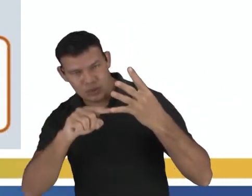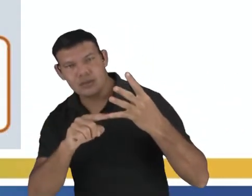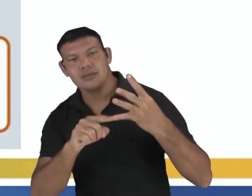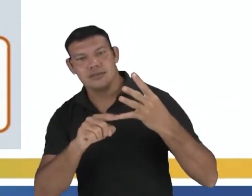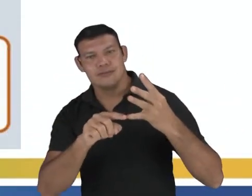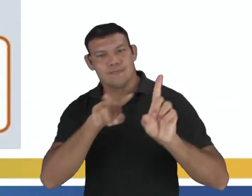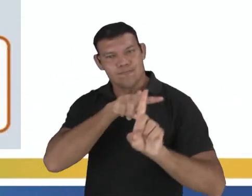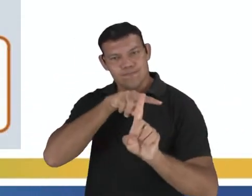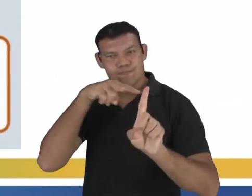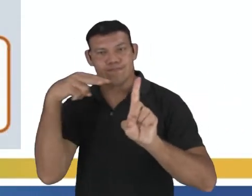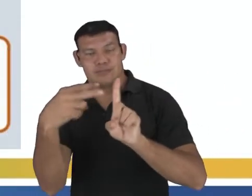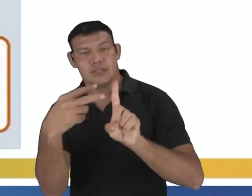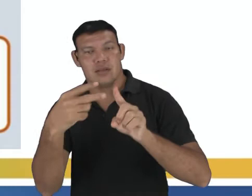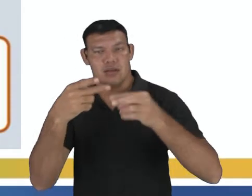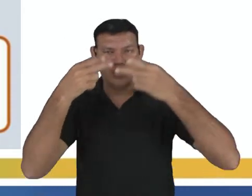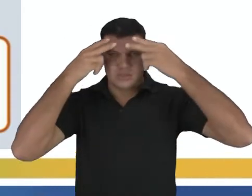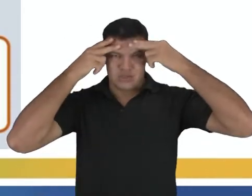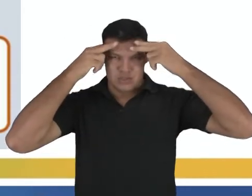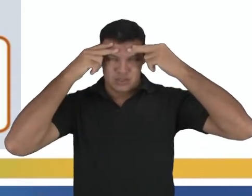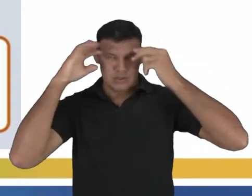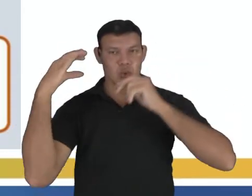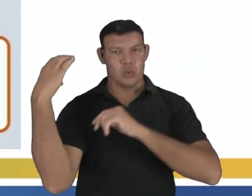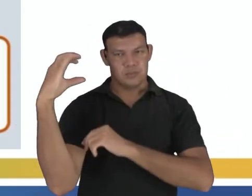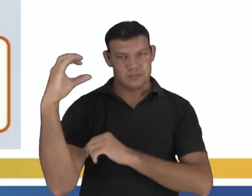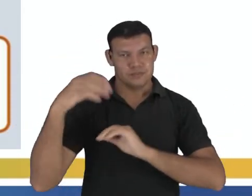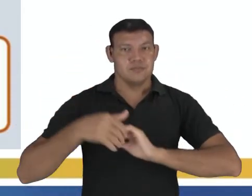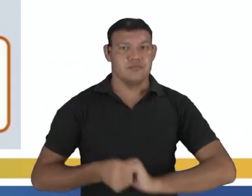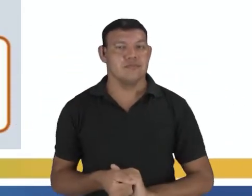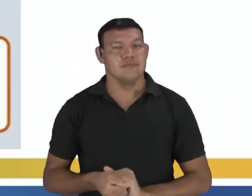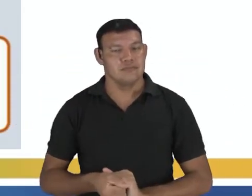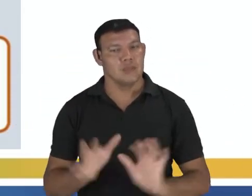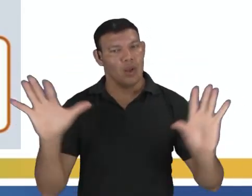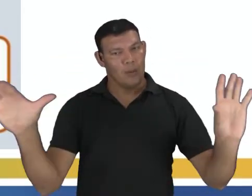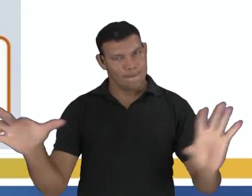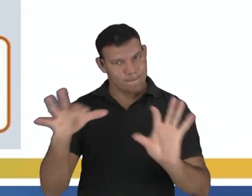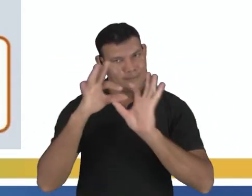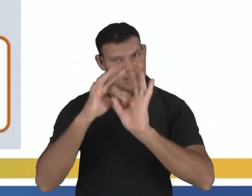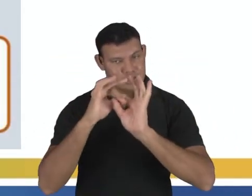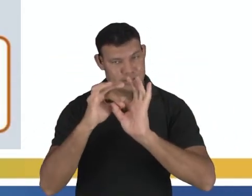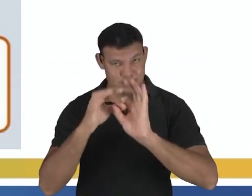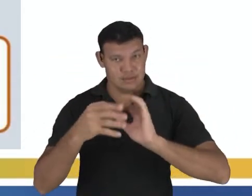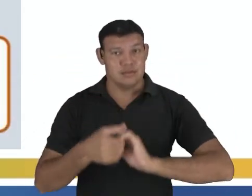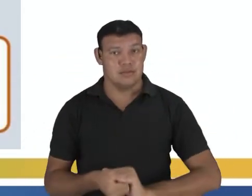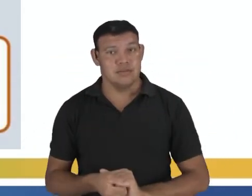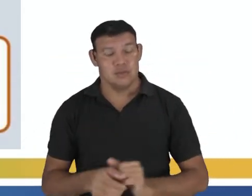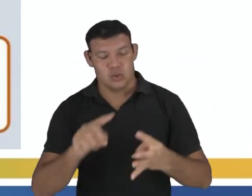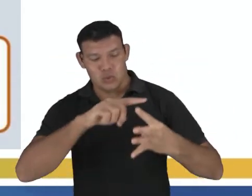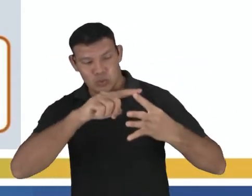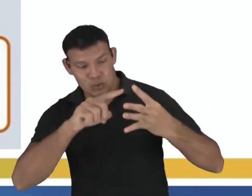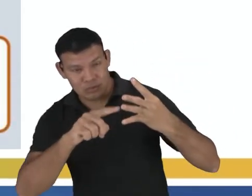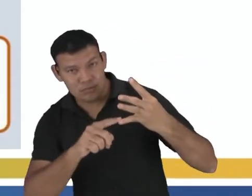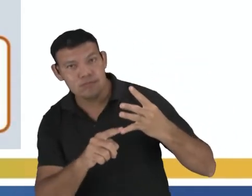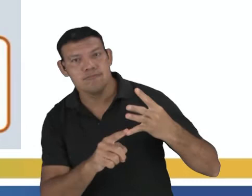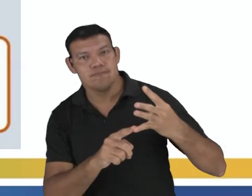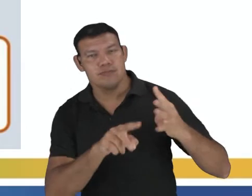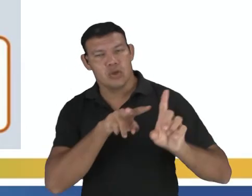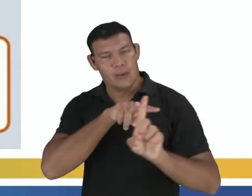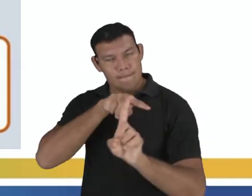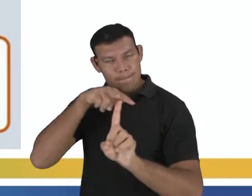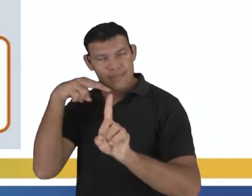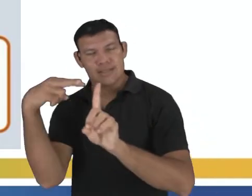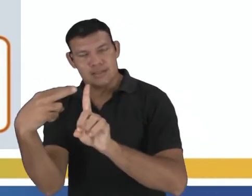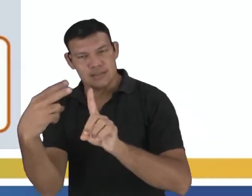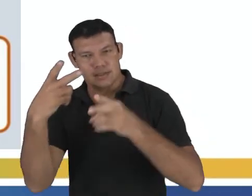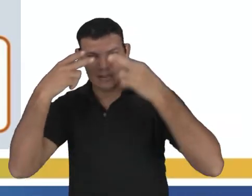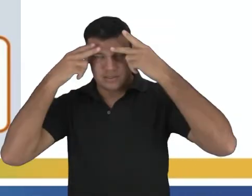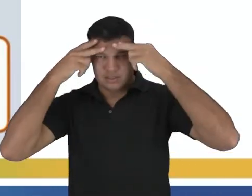com a visão da neurociência. Então, ela vai associar esse conhecer, fazer, ser e conviver com a visão da